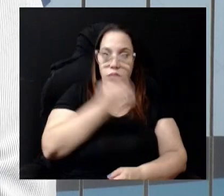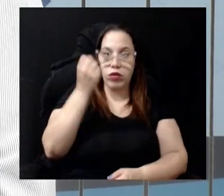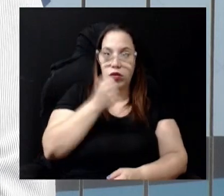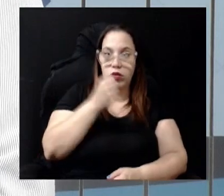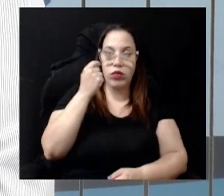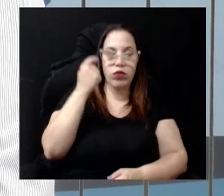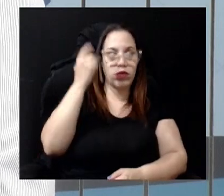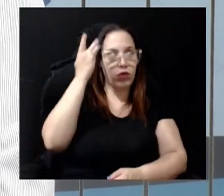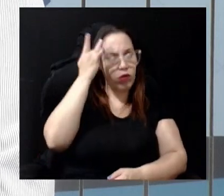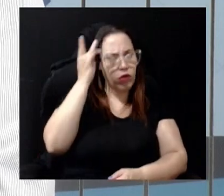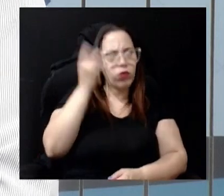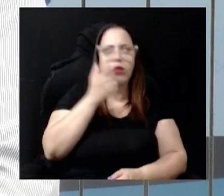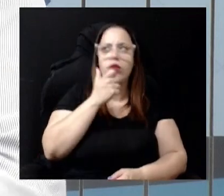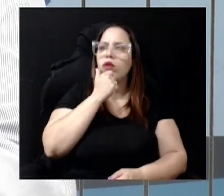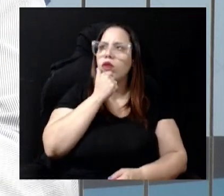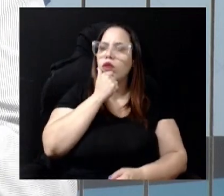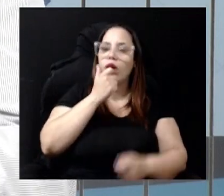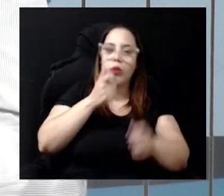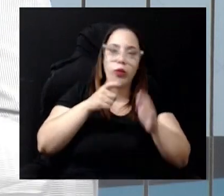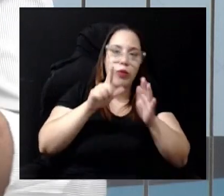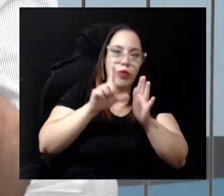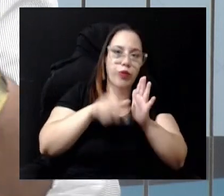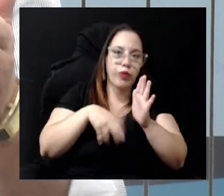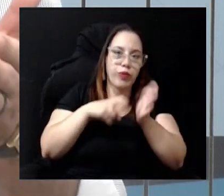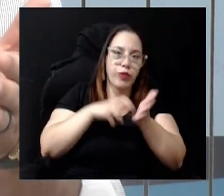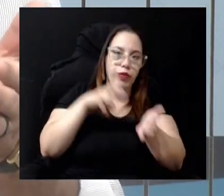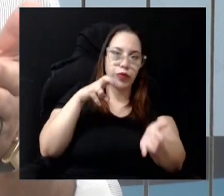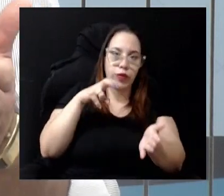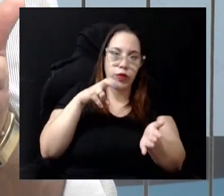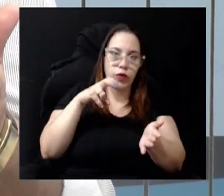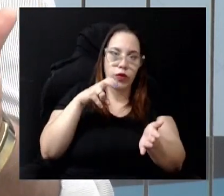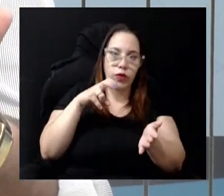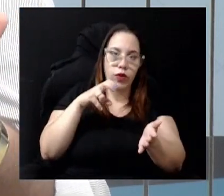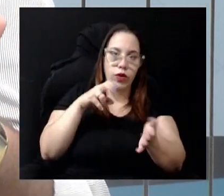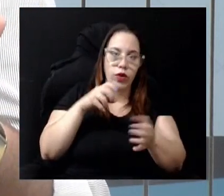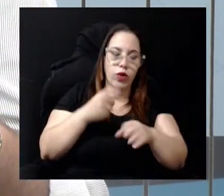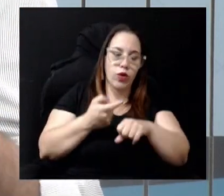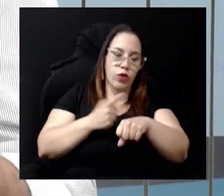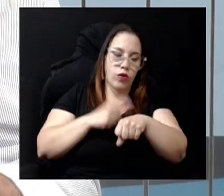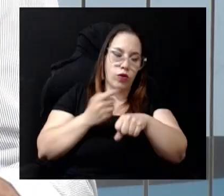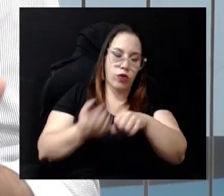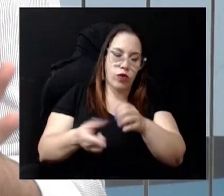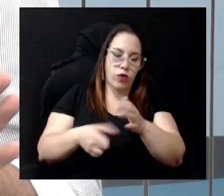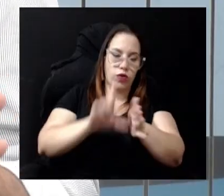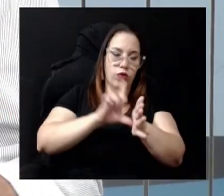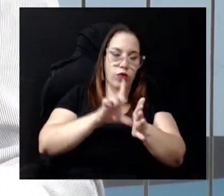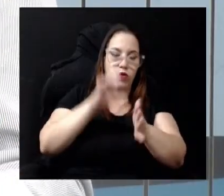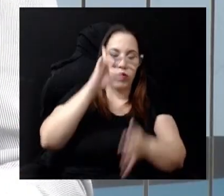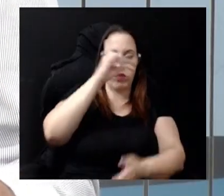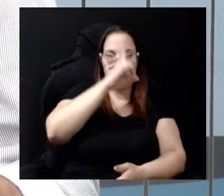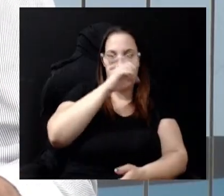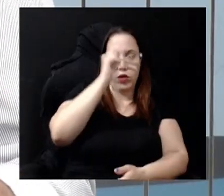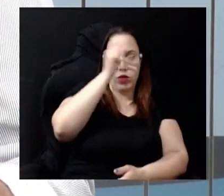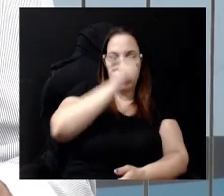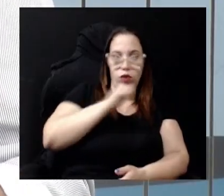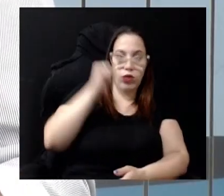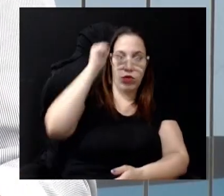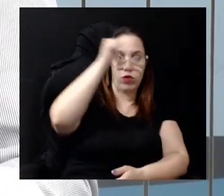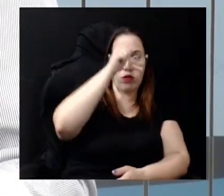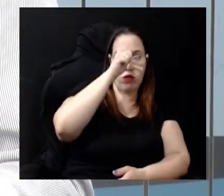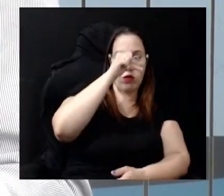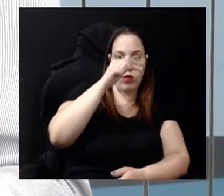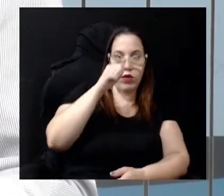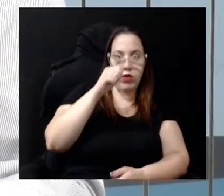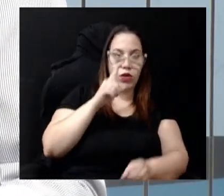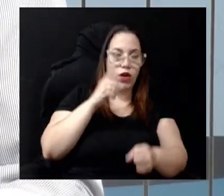muito cedo. Embora a gente antecipe o relógio 1 hora, as vacas leiteiras não olham para o relógio. Sim. E,